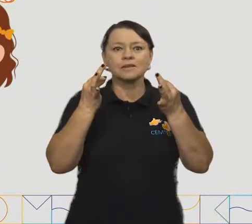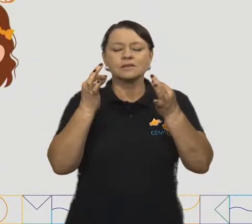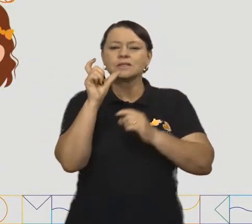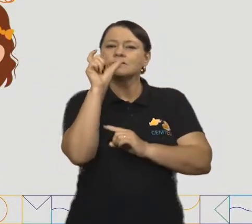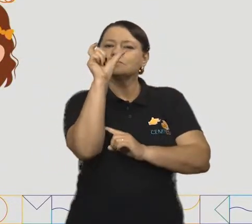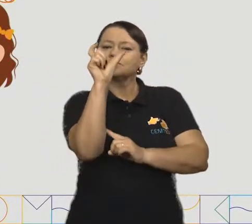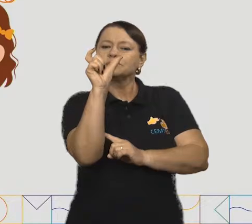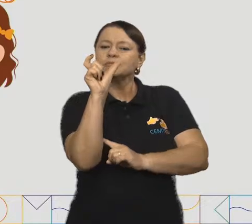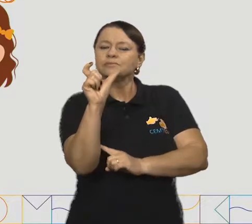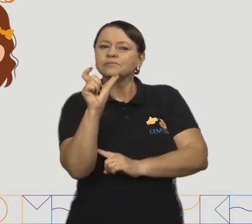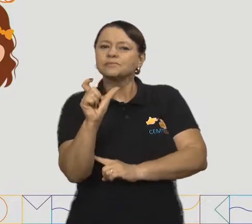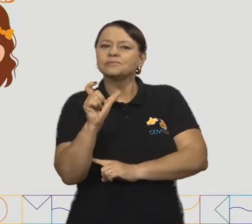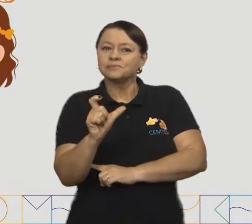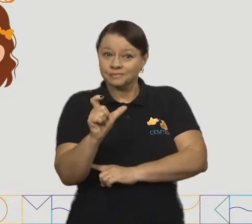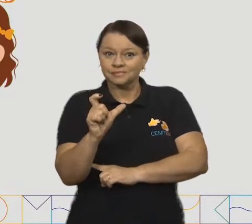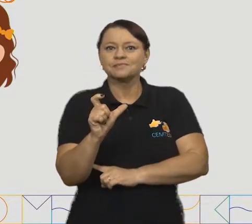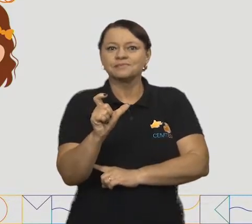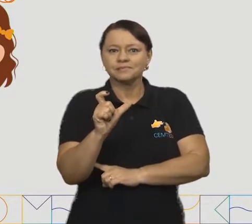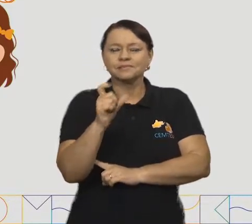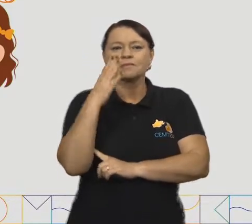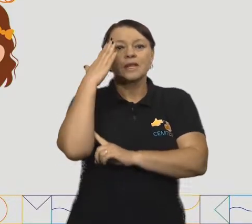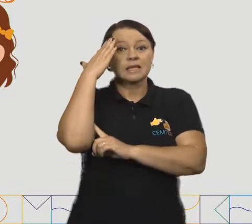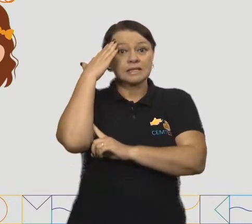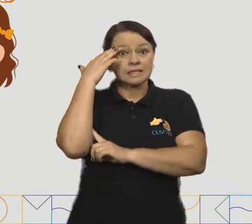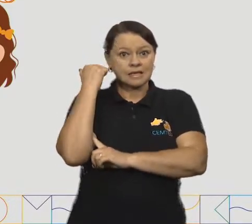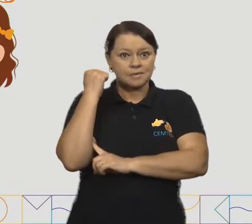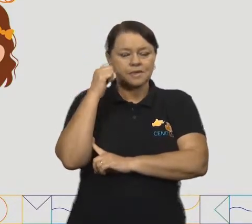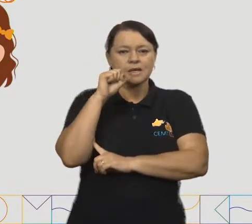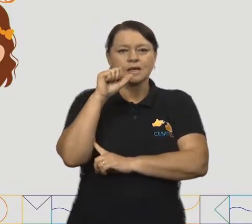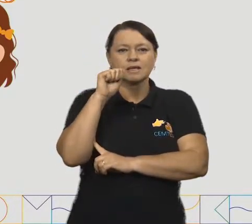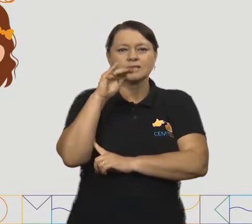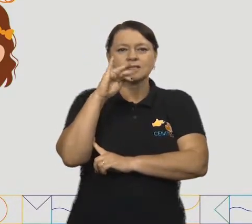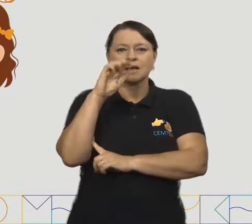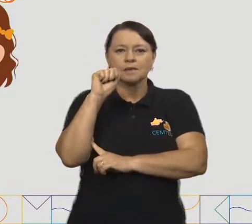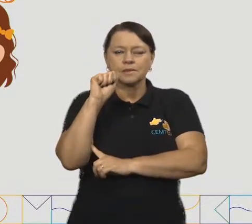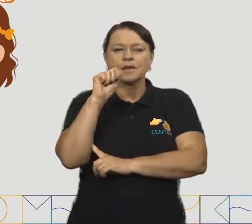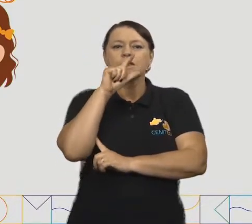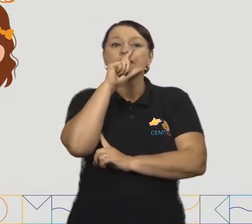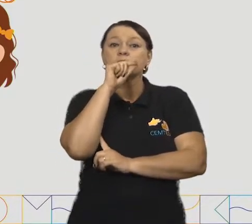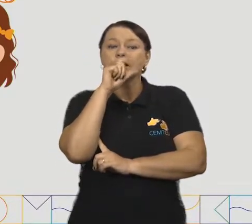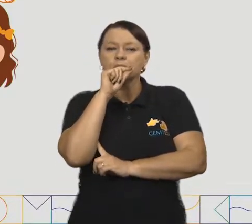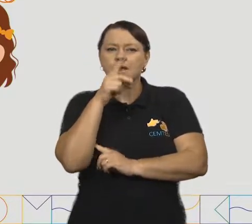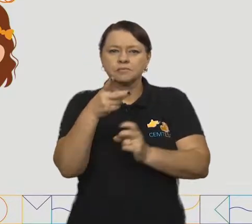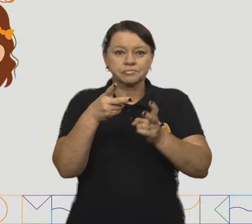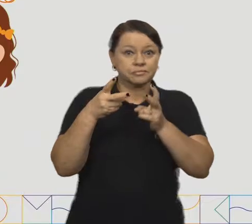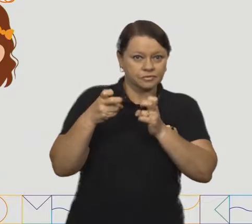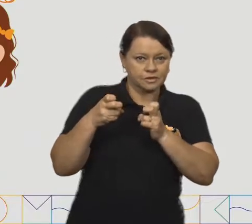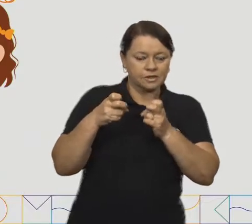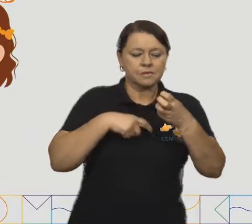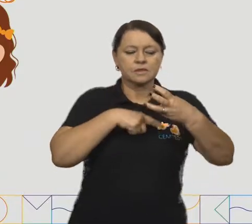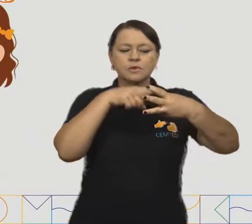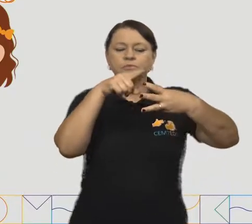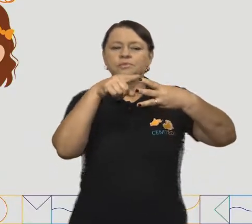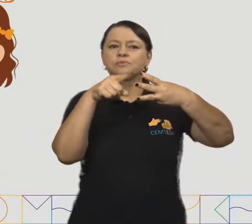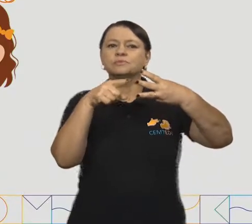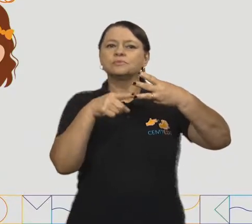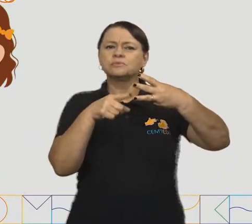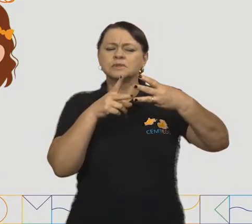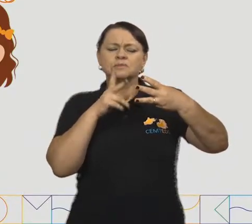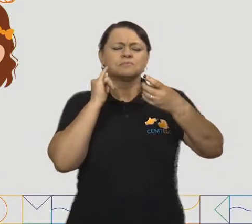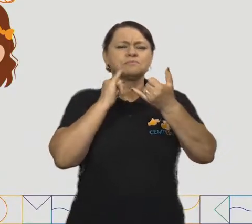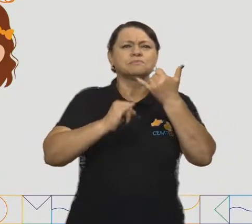Você sabia que a sábia sabia que a sabiá sabia assobiar? Tente sozinho